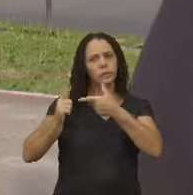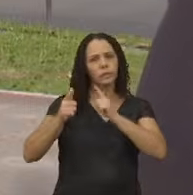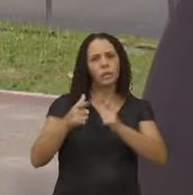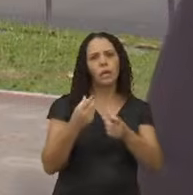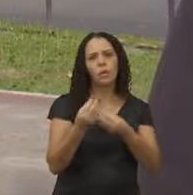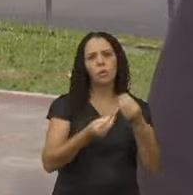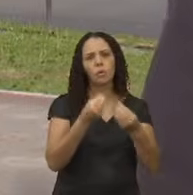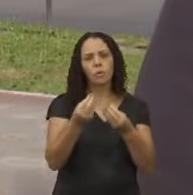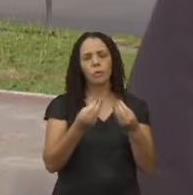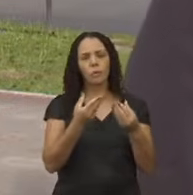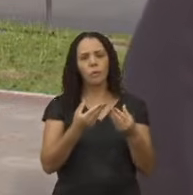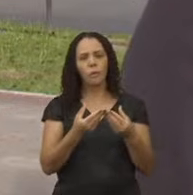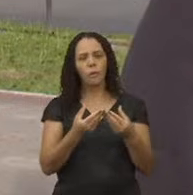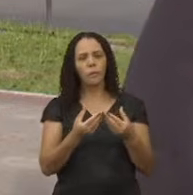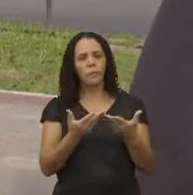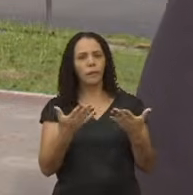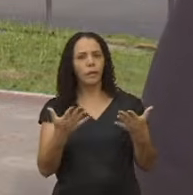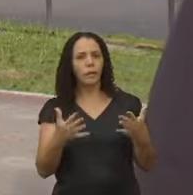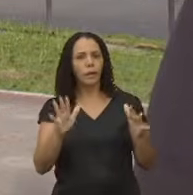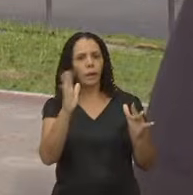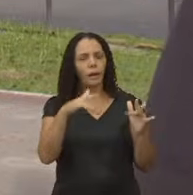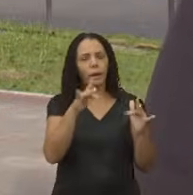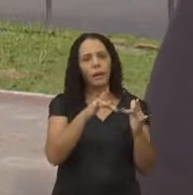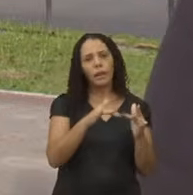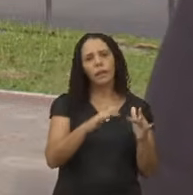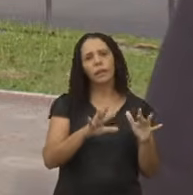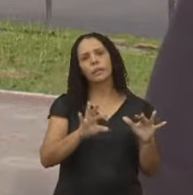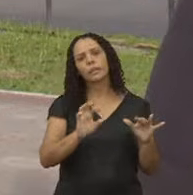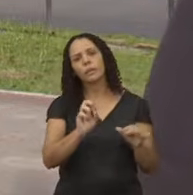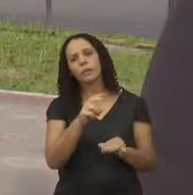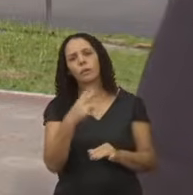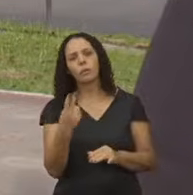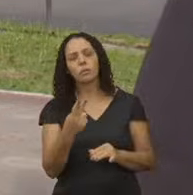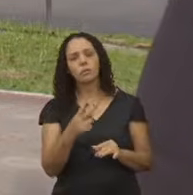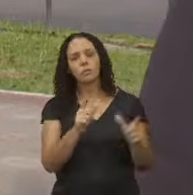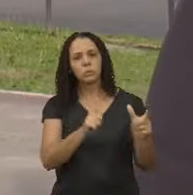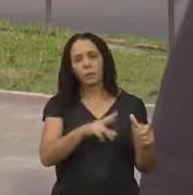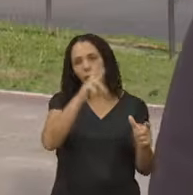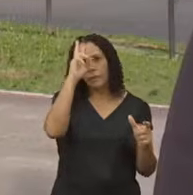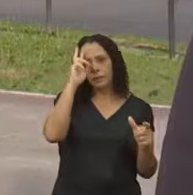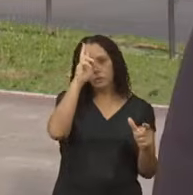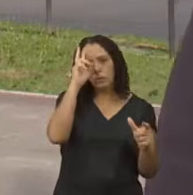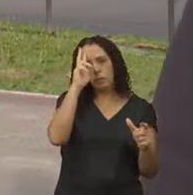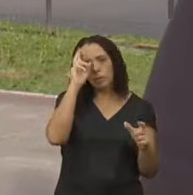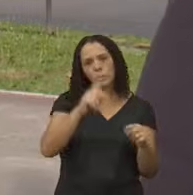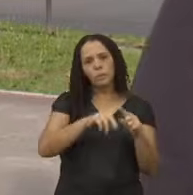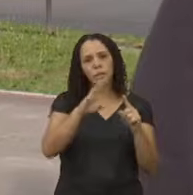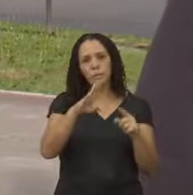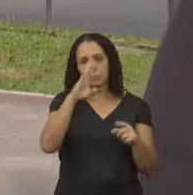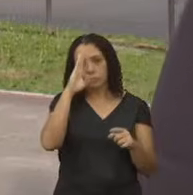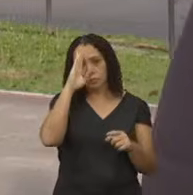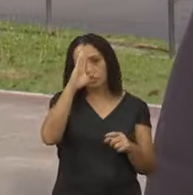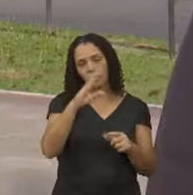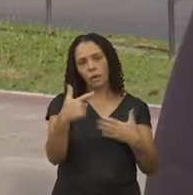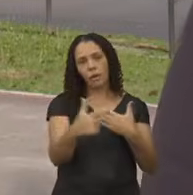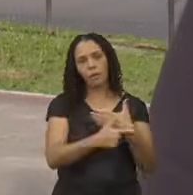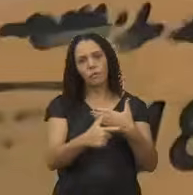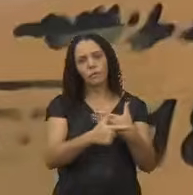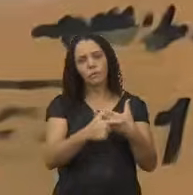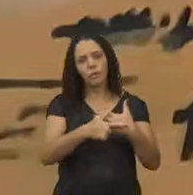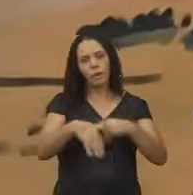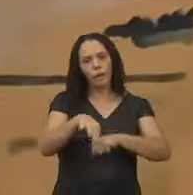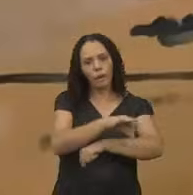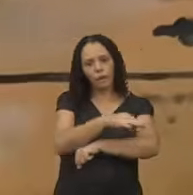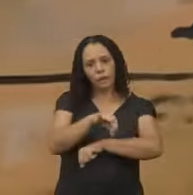tipo artes clássicas, normalmente atrelado a um ambiente histórico, mas principalmente ele cumpre uma função